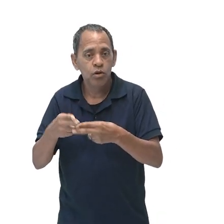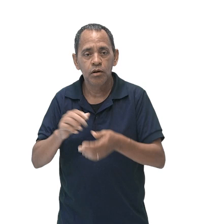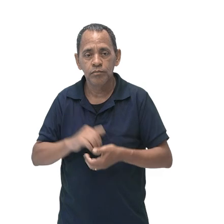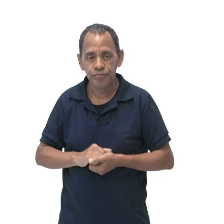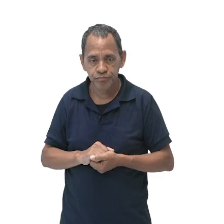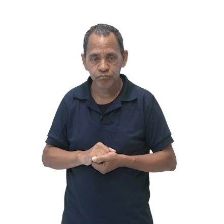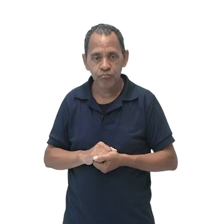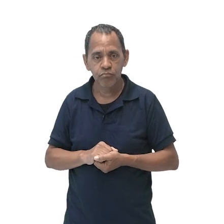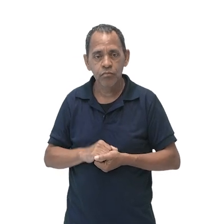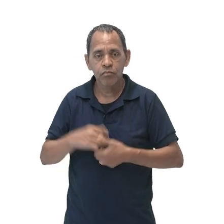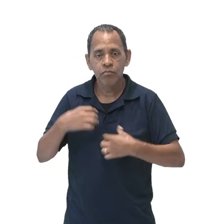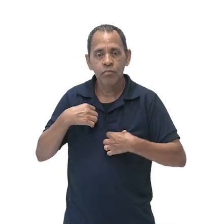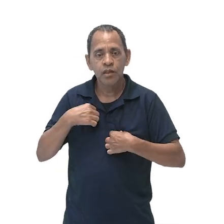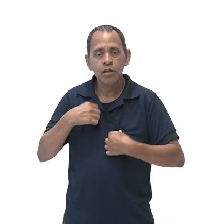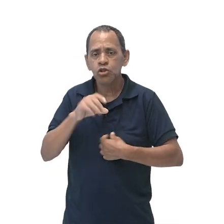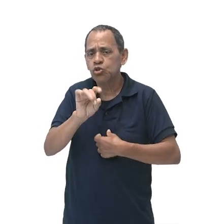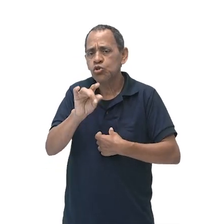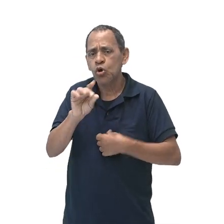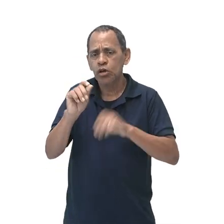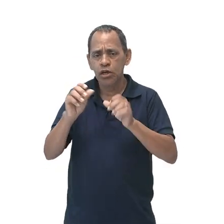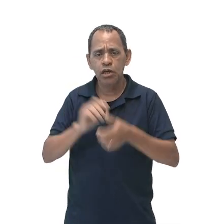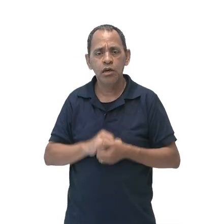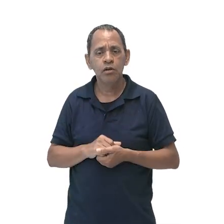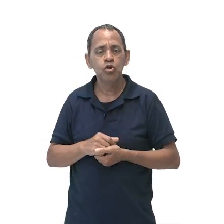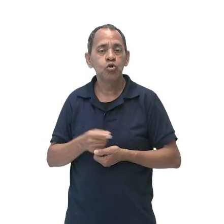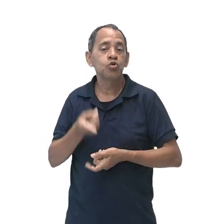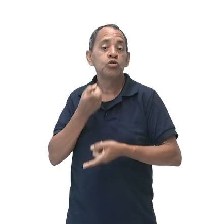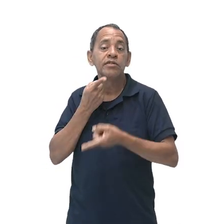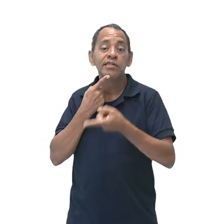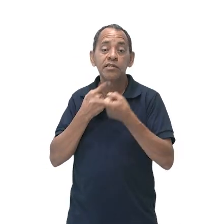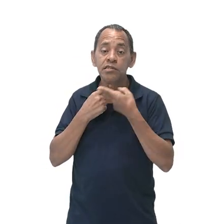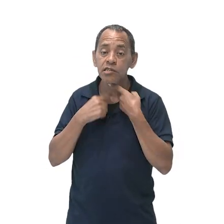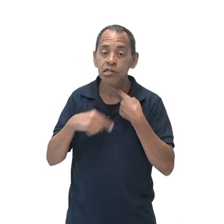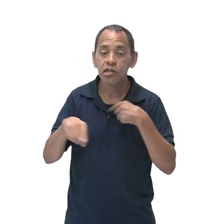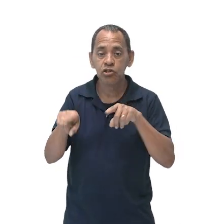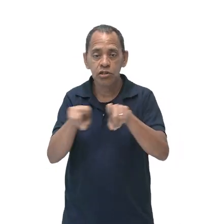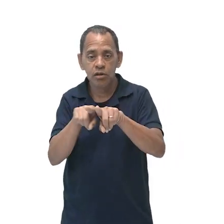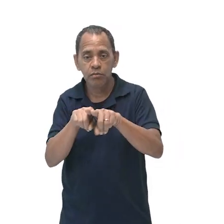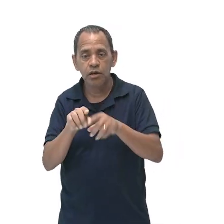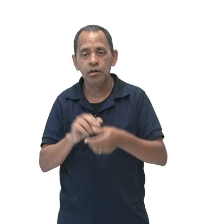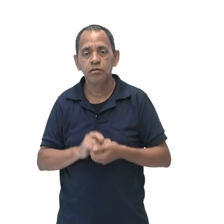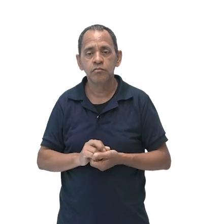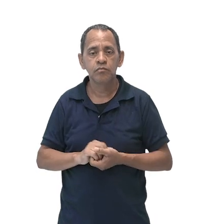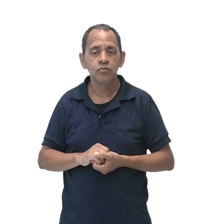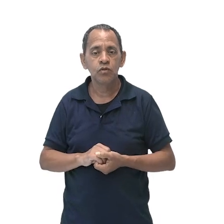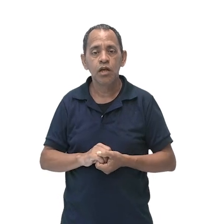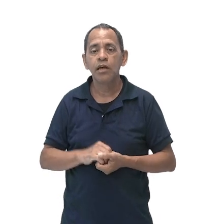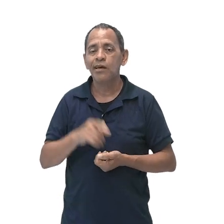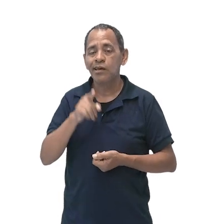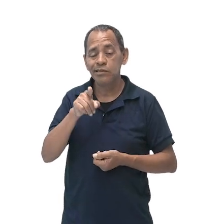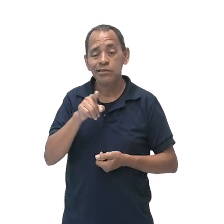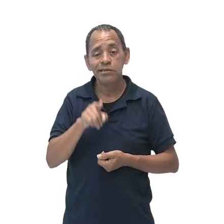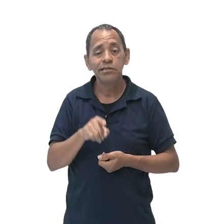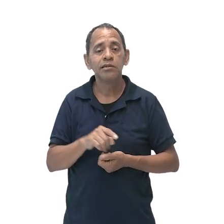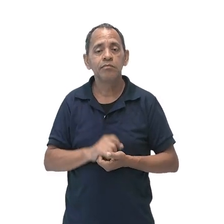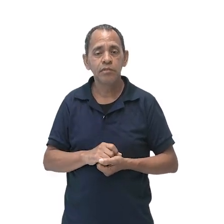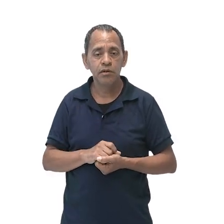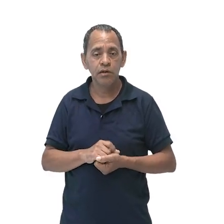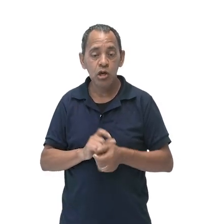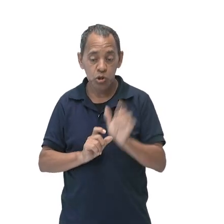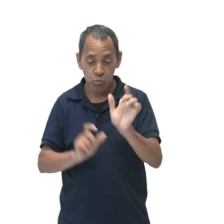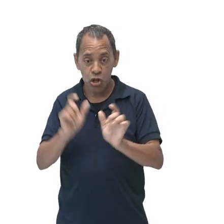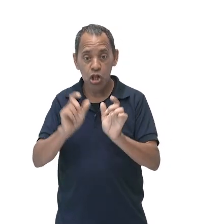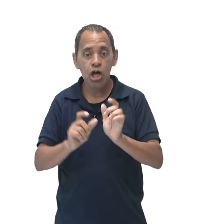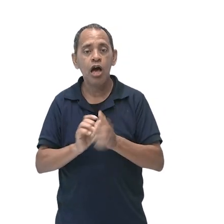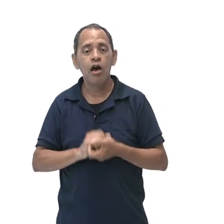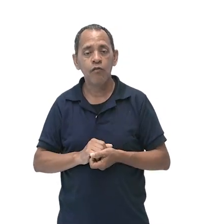Mais um trecho, um enunciado retirado lá do nosso poema. E observem nesse verso aqui que nós temos a presença da